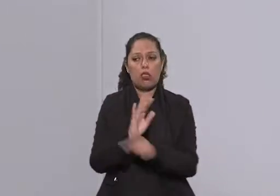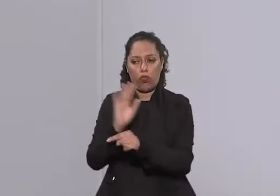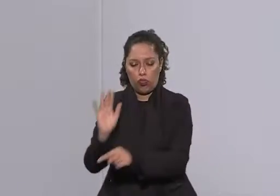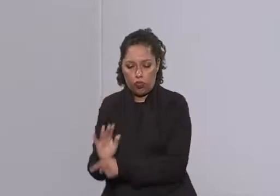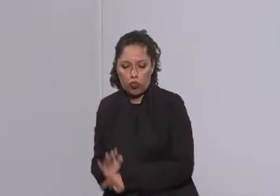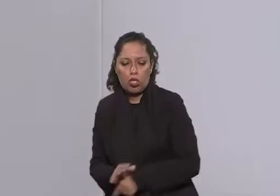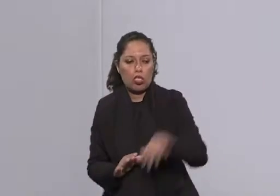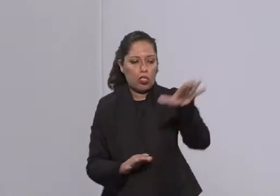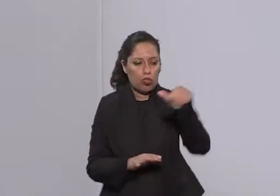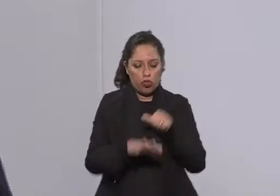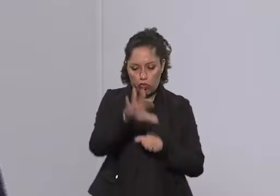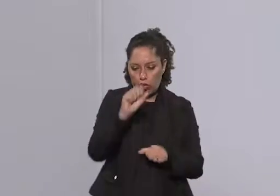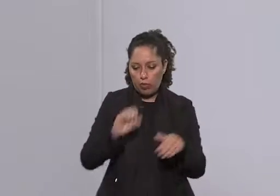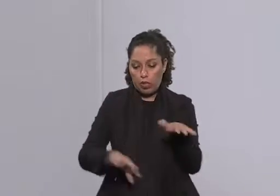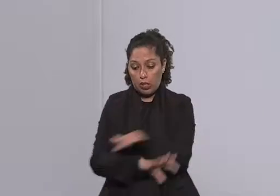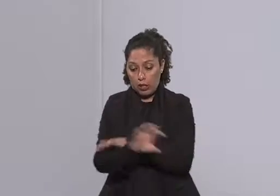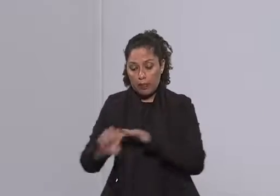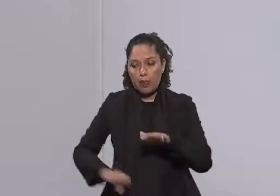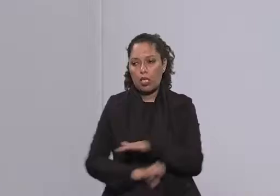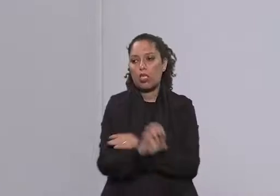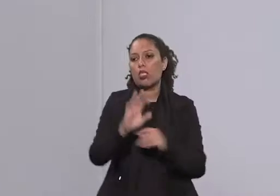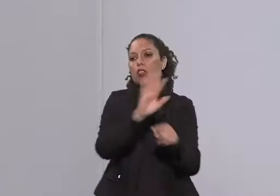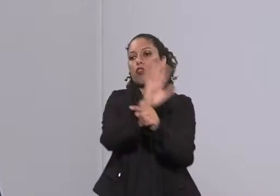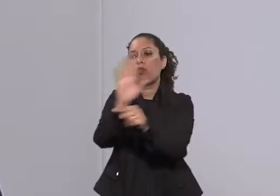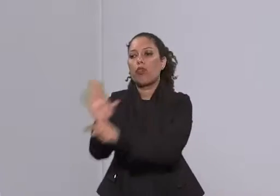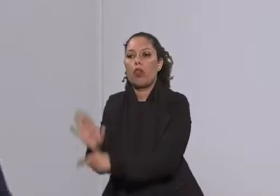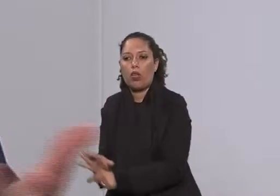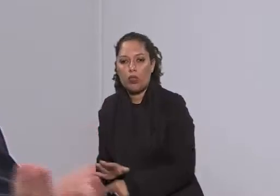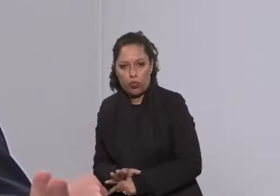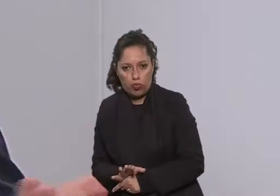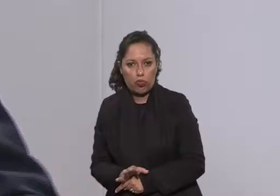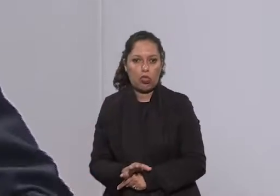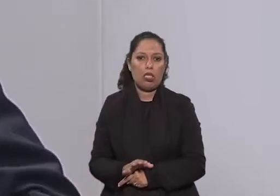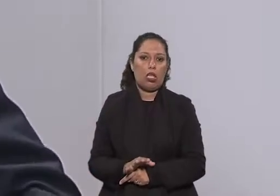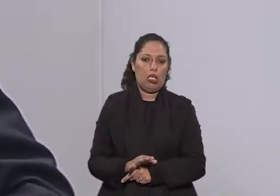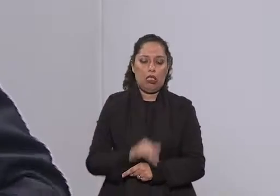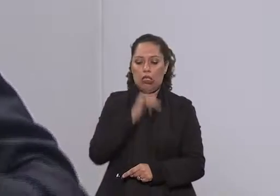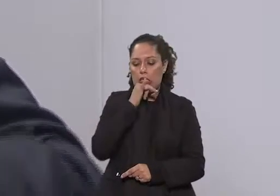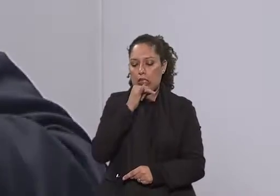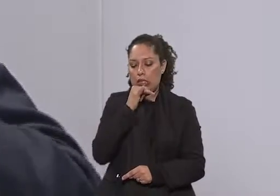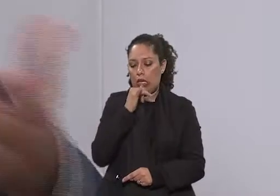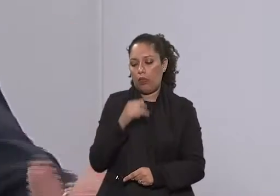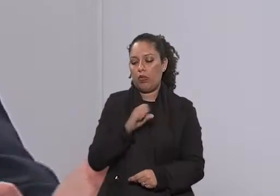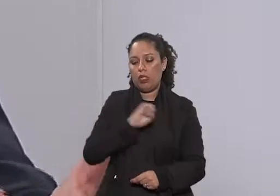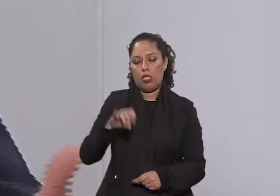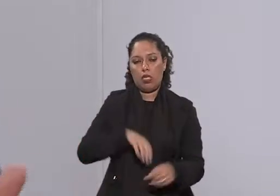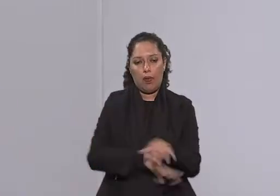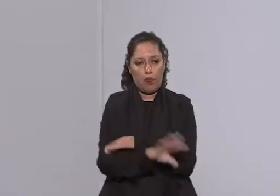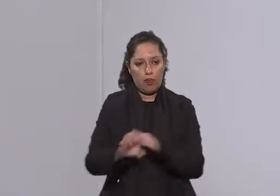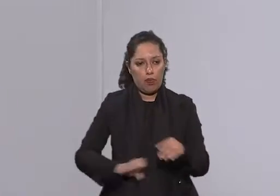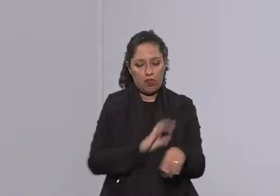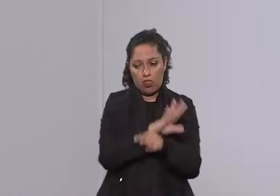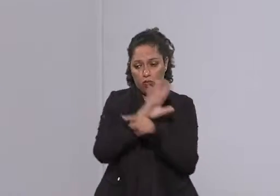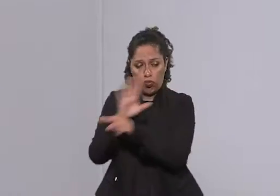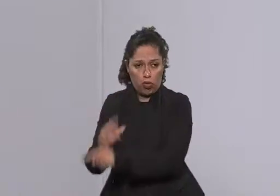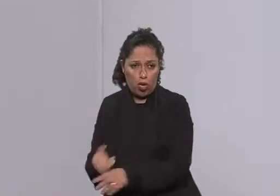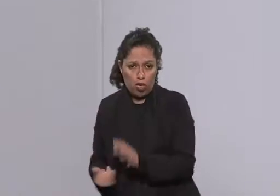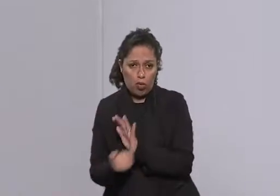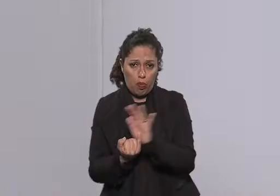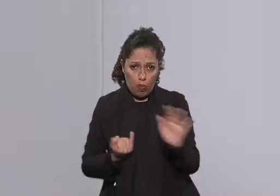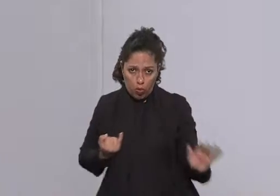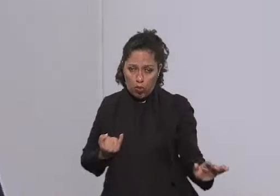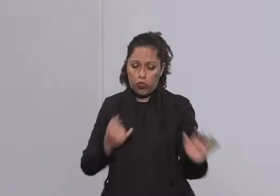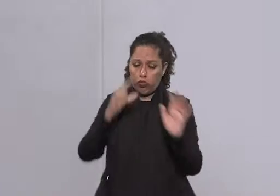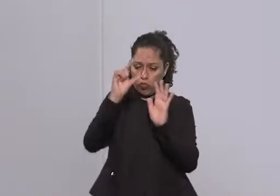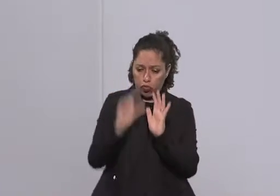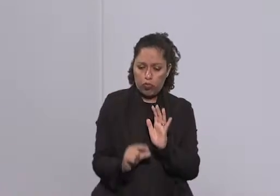patrocínios é que mais empresas participassem inclusive pudesse até obter benefícios fiscais dessa filantropia que eu acho que faz todo o